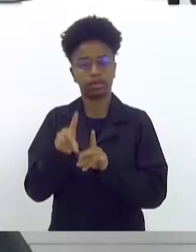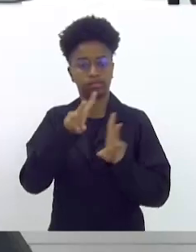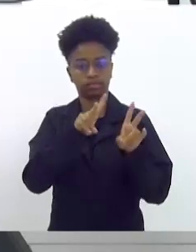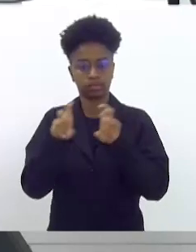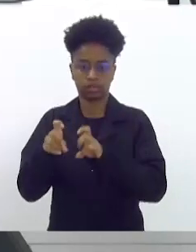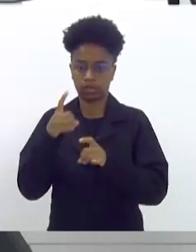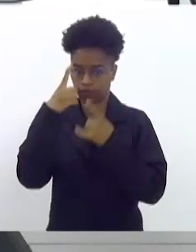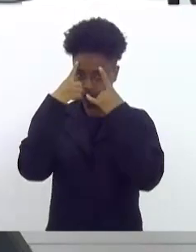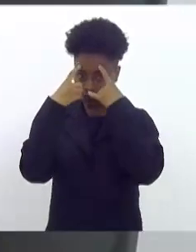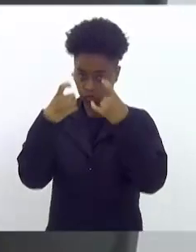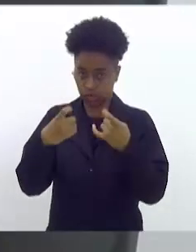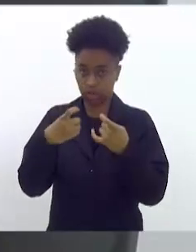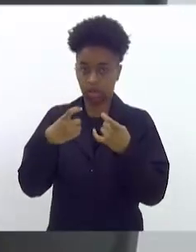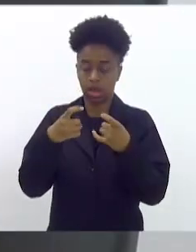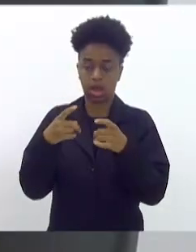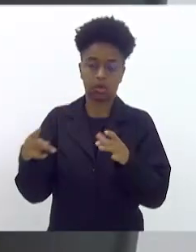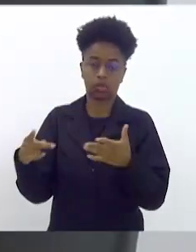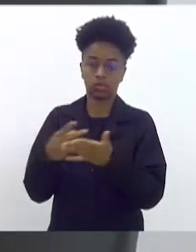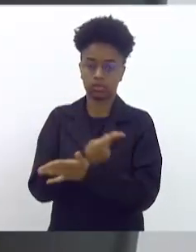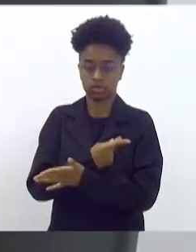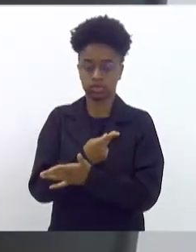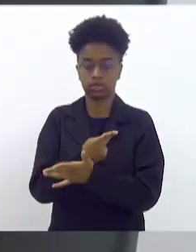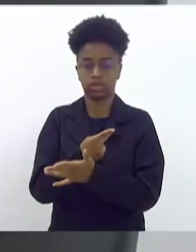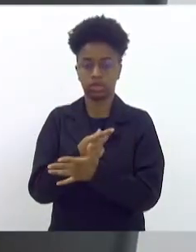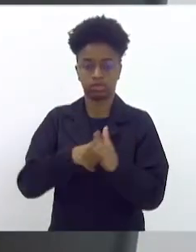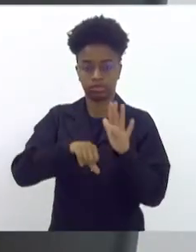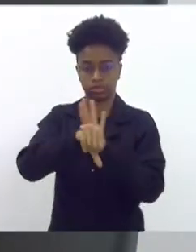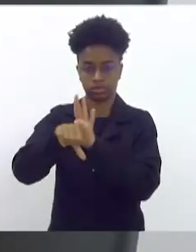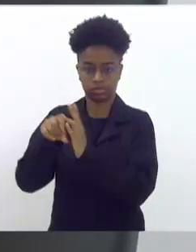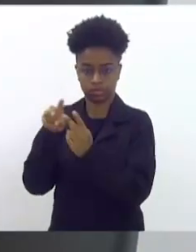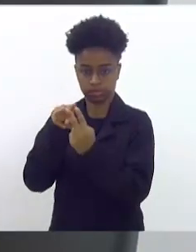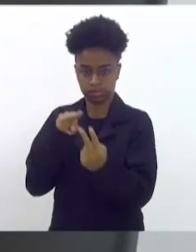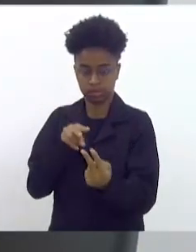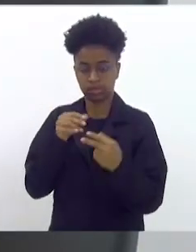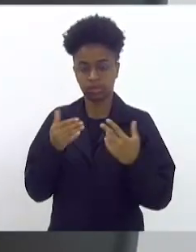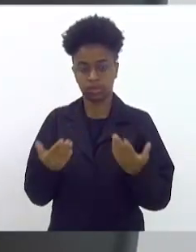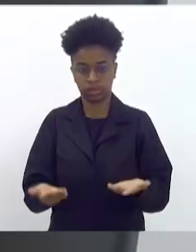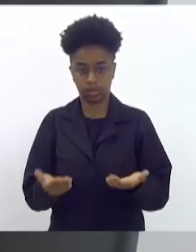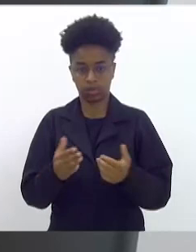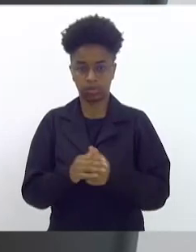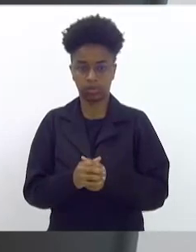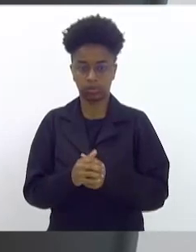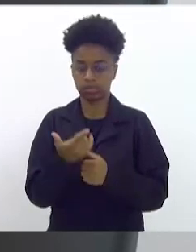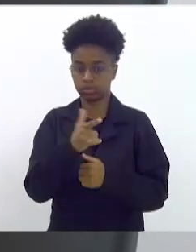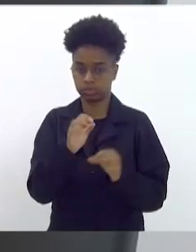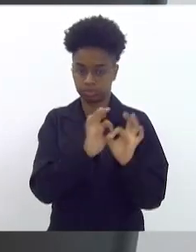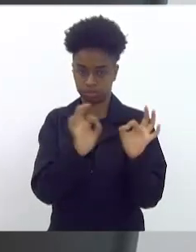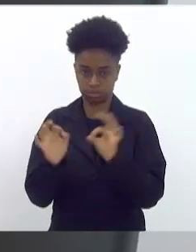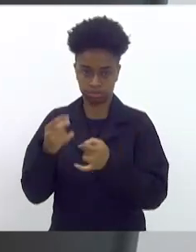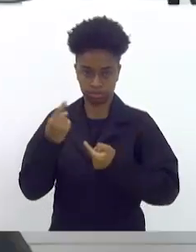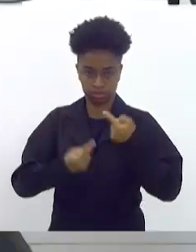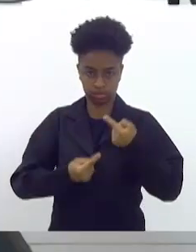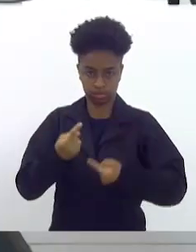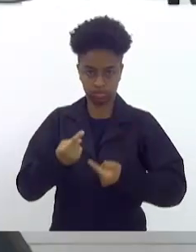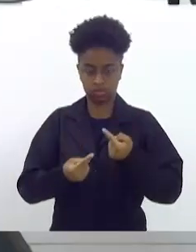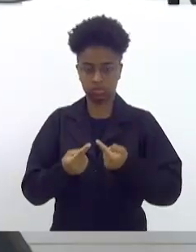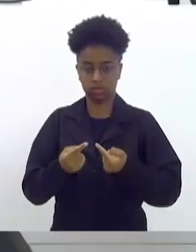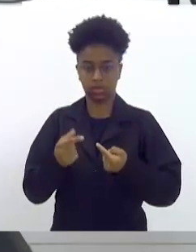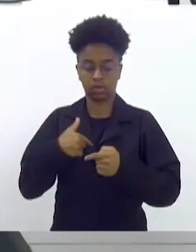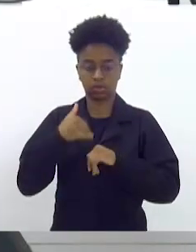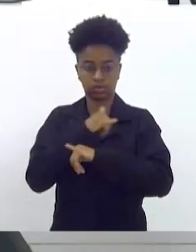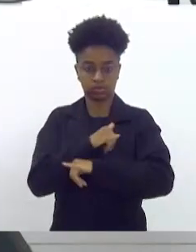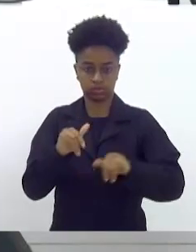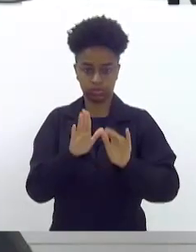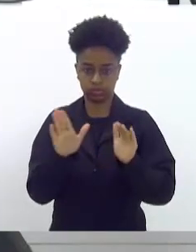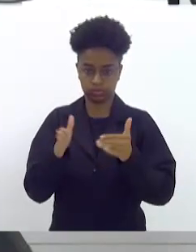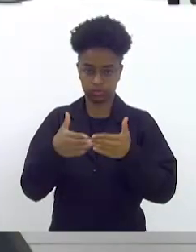gênero produzida na rede, os crimes cibernéticos. Então, nada mais havendo a tratar, declaro